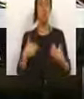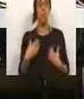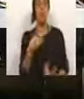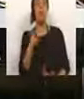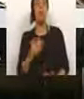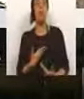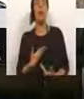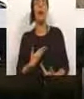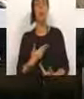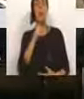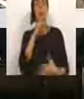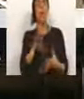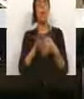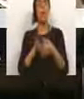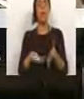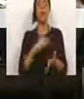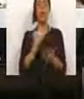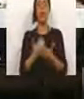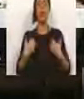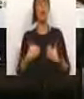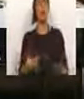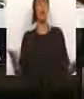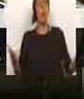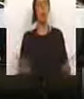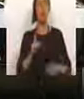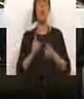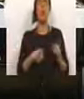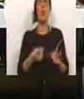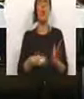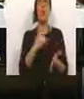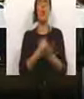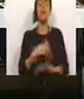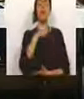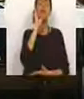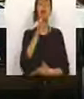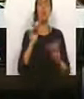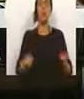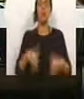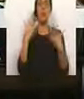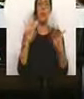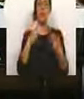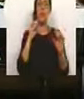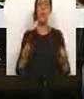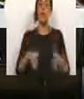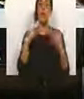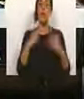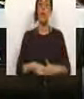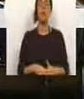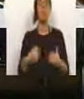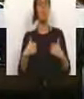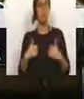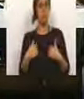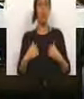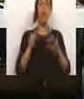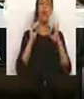do PSD podem contar sempre connosco naquilo que sempre dissemos desde o início. Estamos